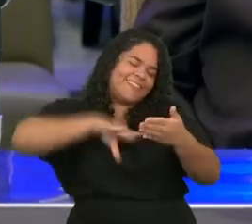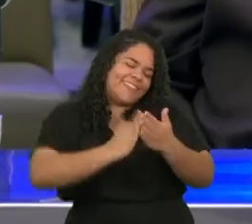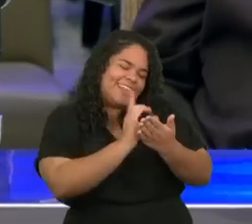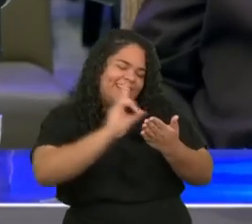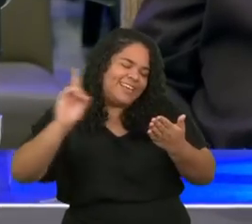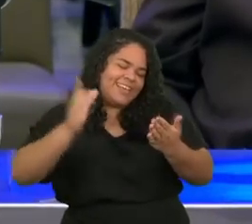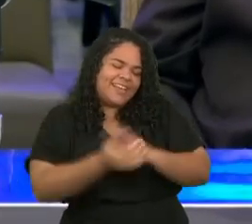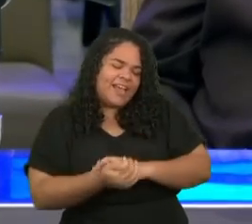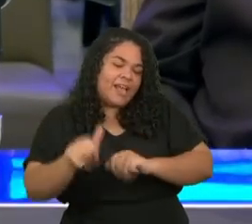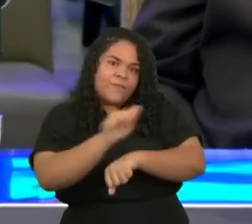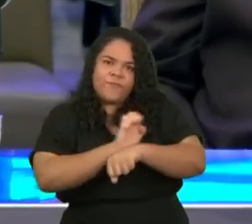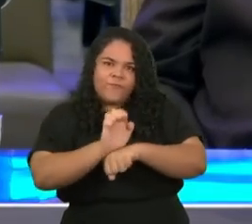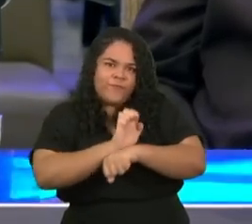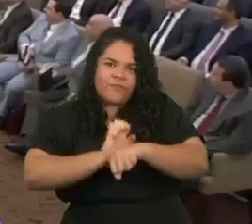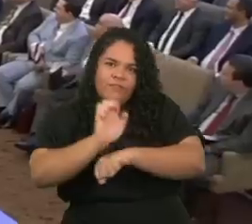Filemon